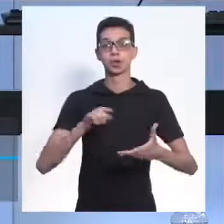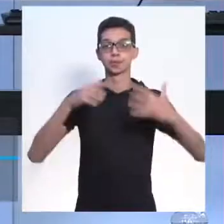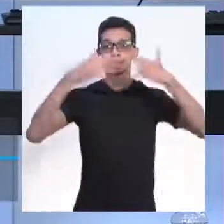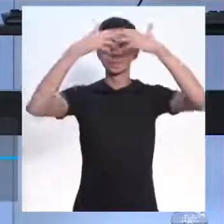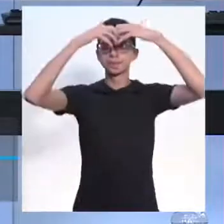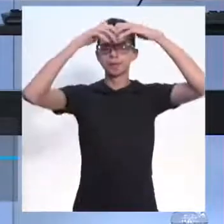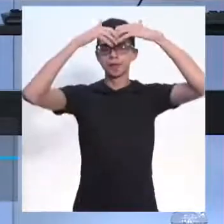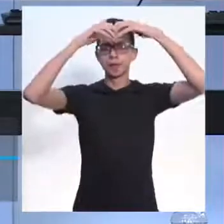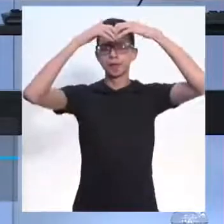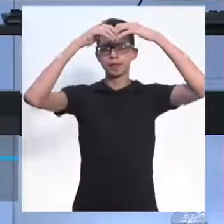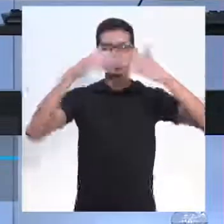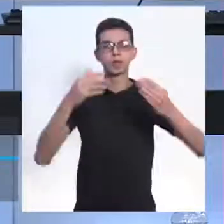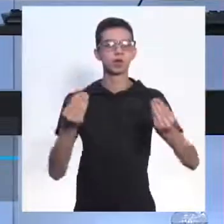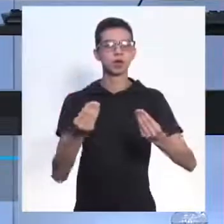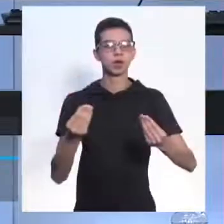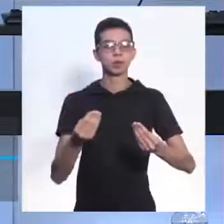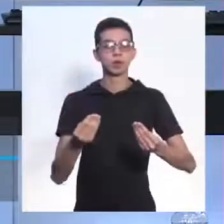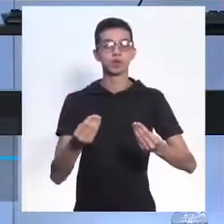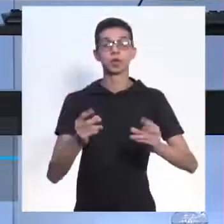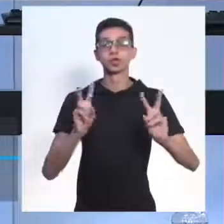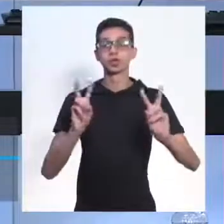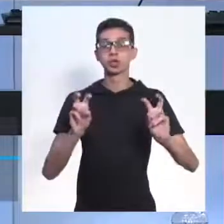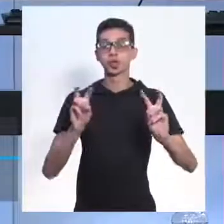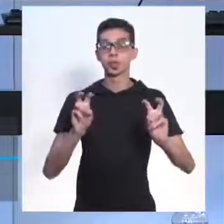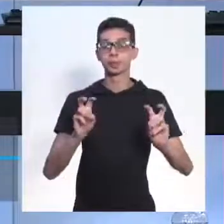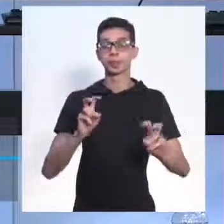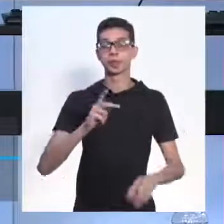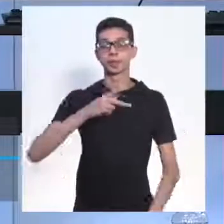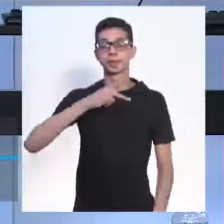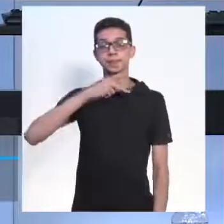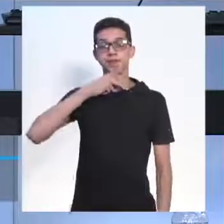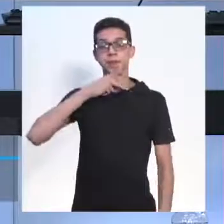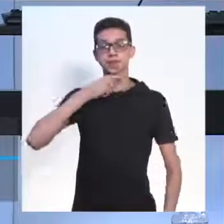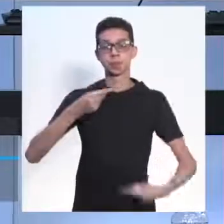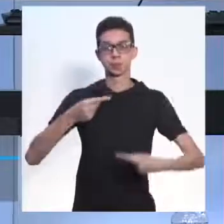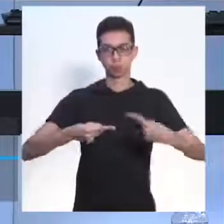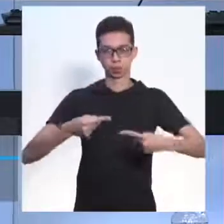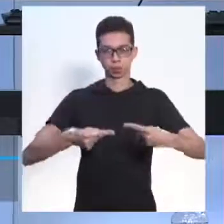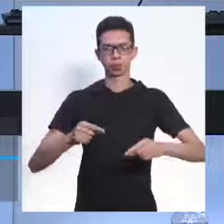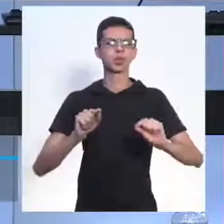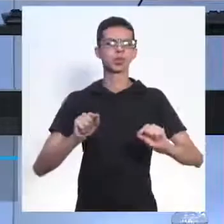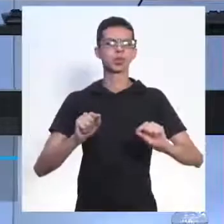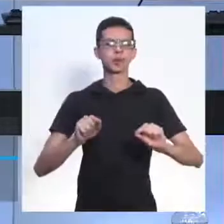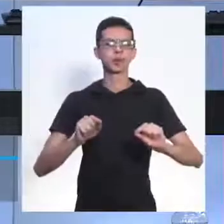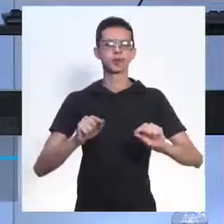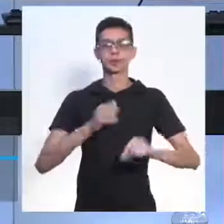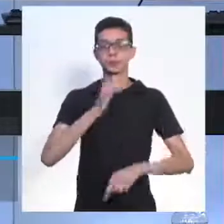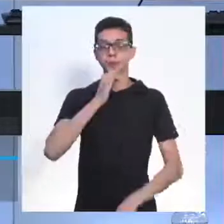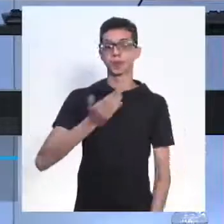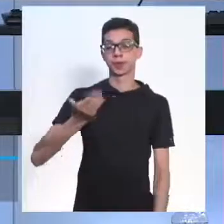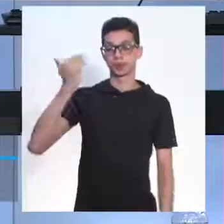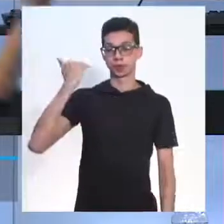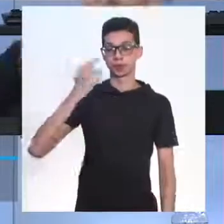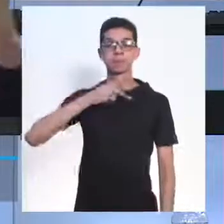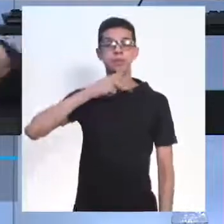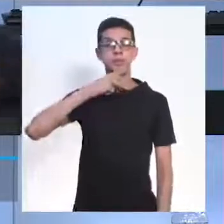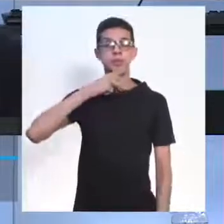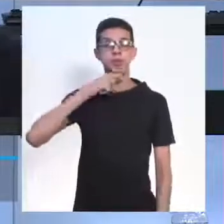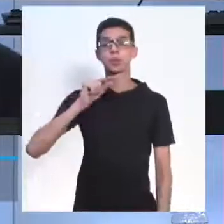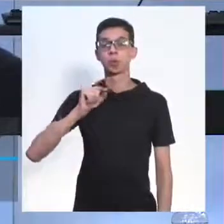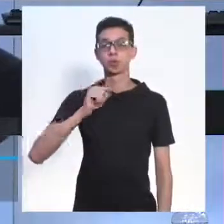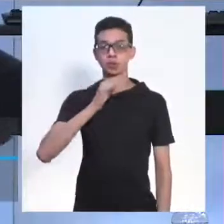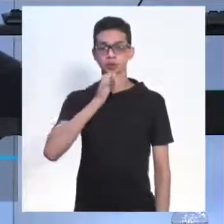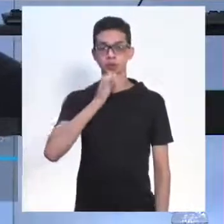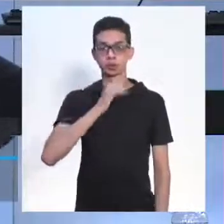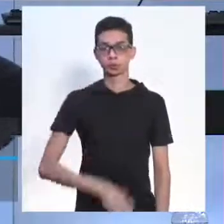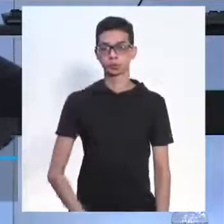juntos sobre a questão dos partidos políticos né então o que é no passado o partido se referia a tomar